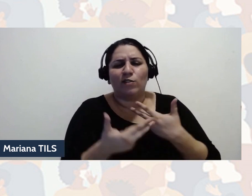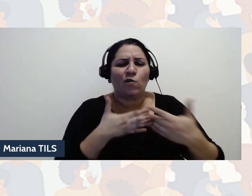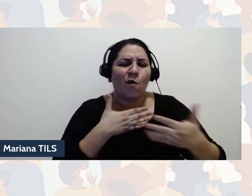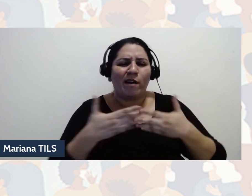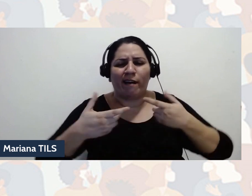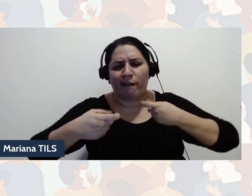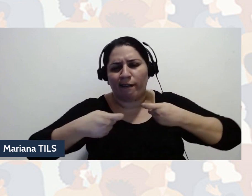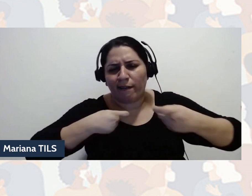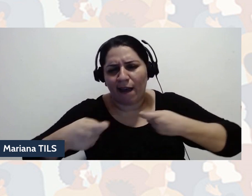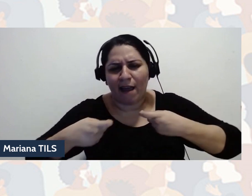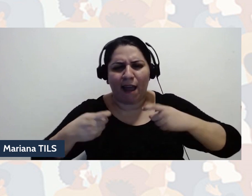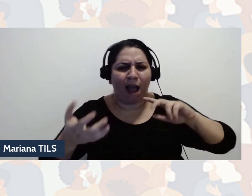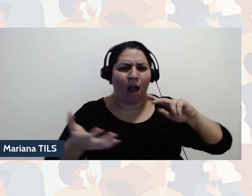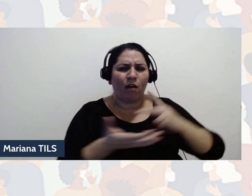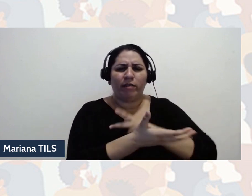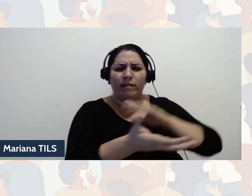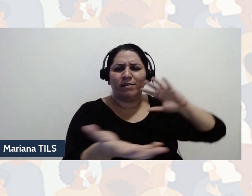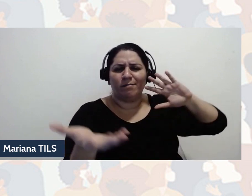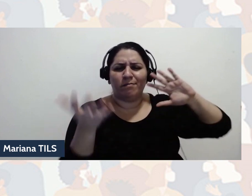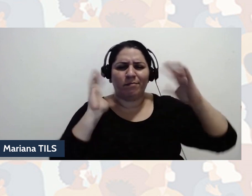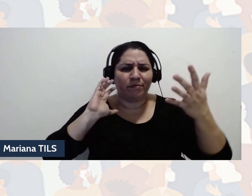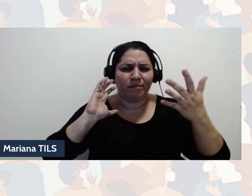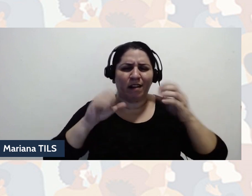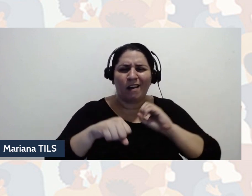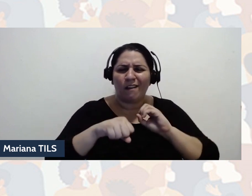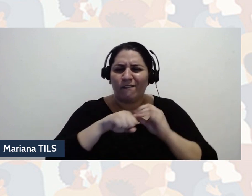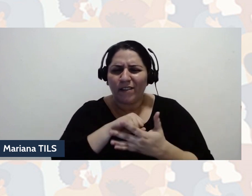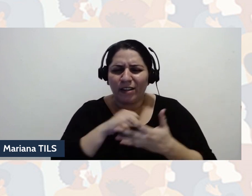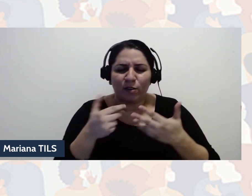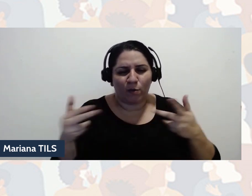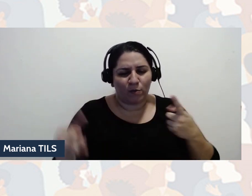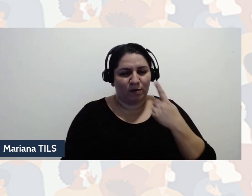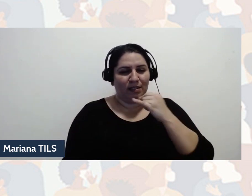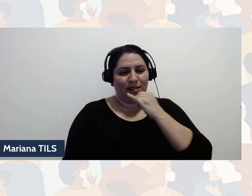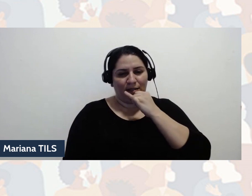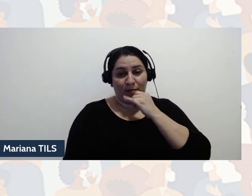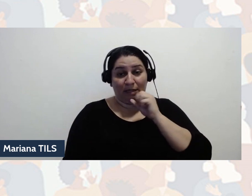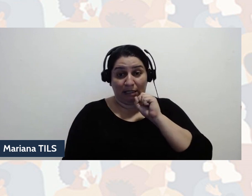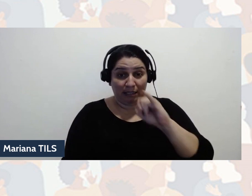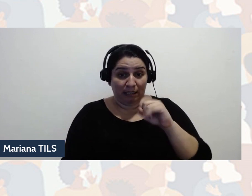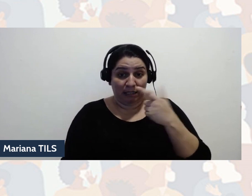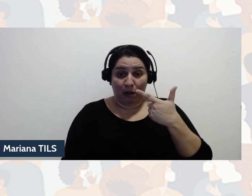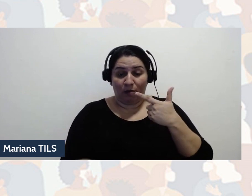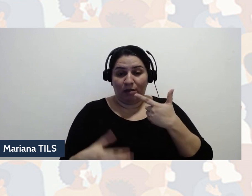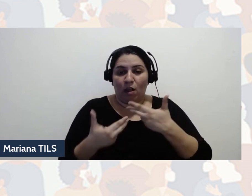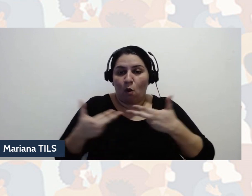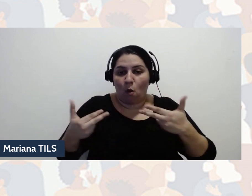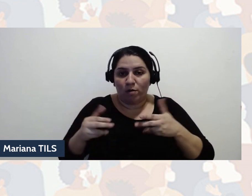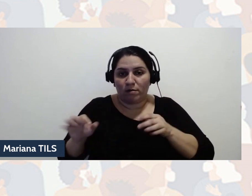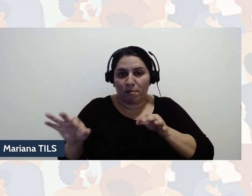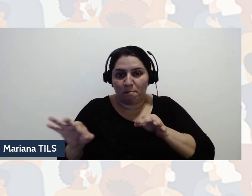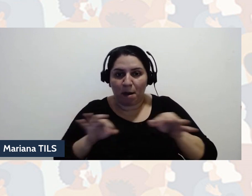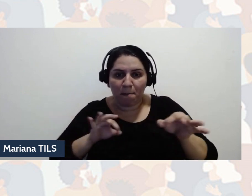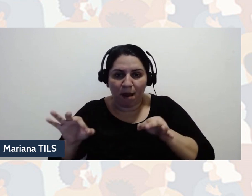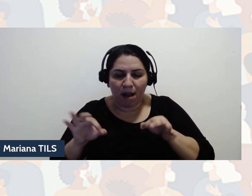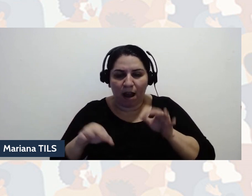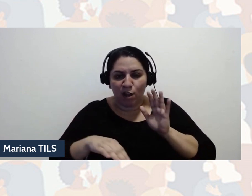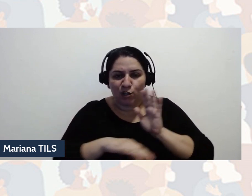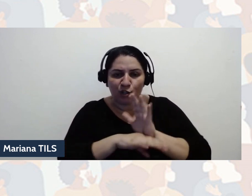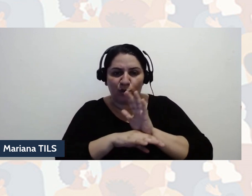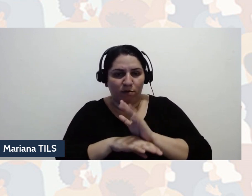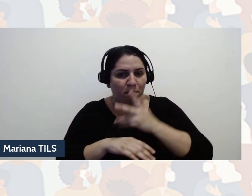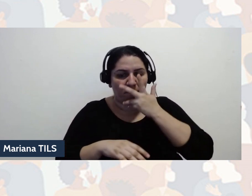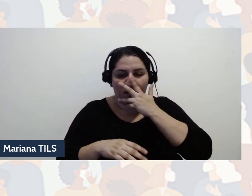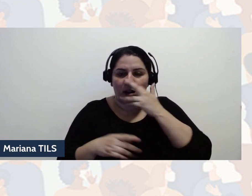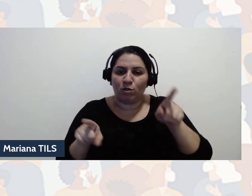nuclear, ou um vírus, né, alguma coisa assim, sem o Estado ou sem algum tipo de organização, seria o que a gente chama de